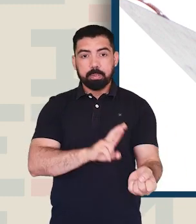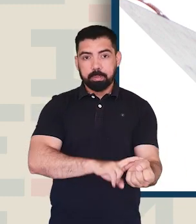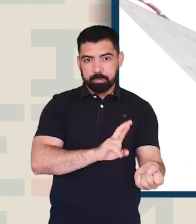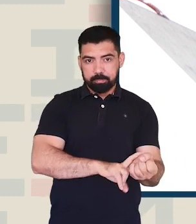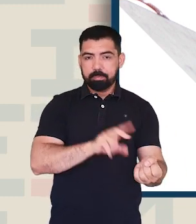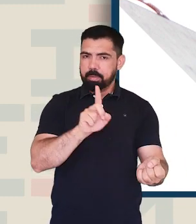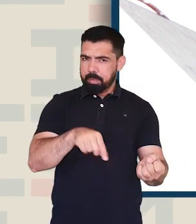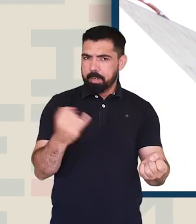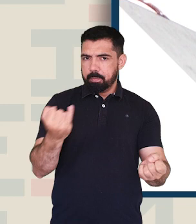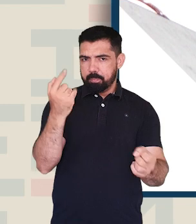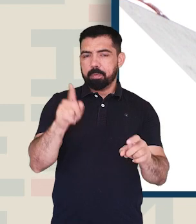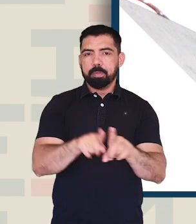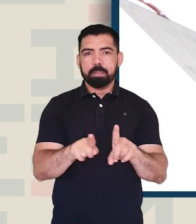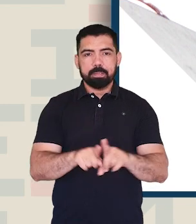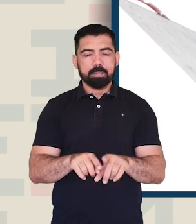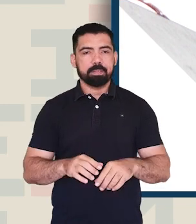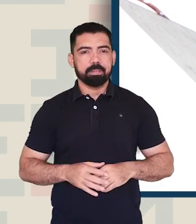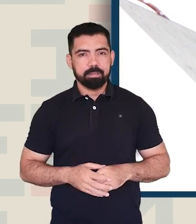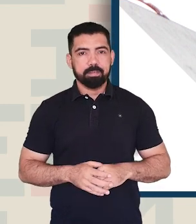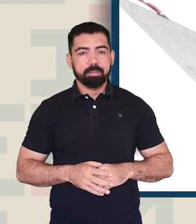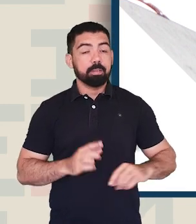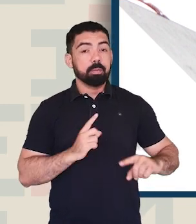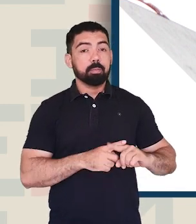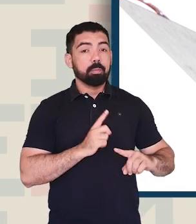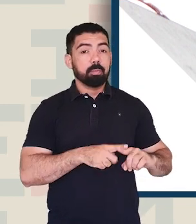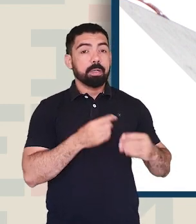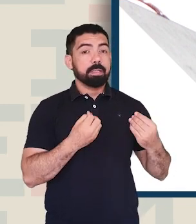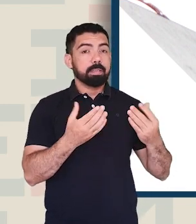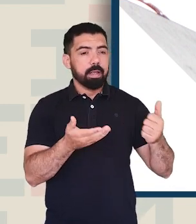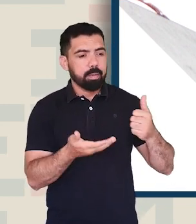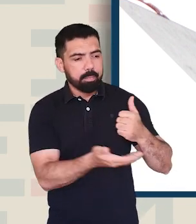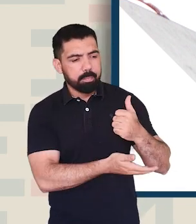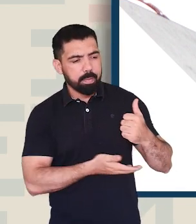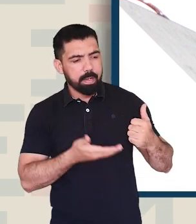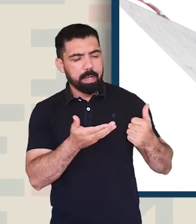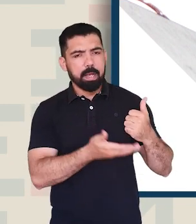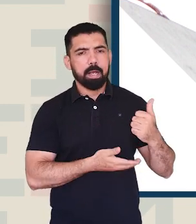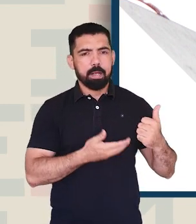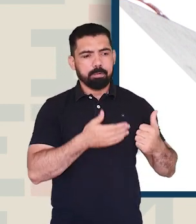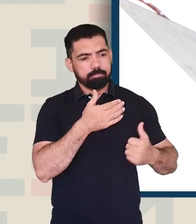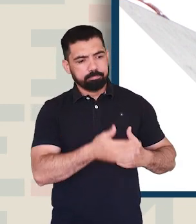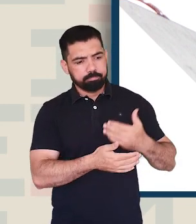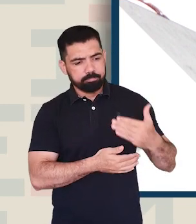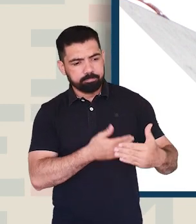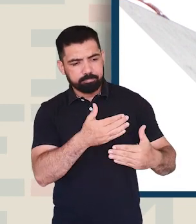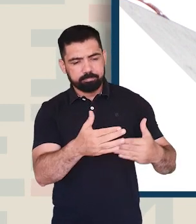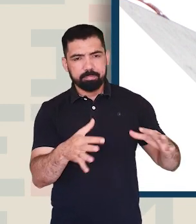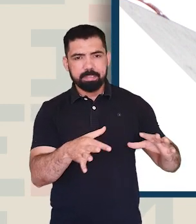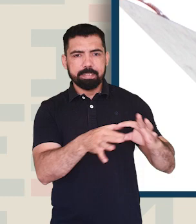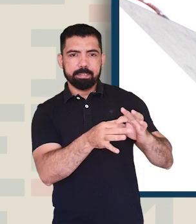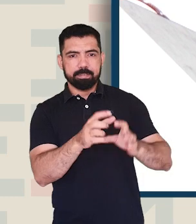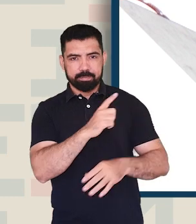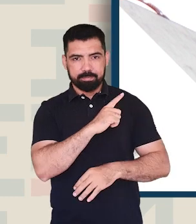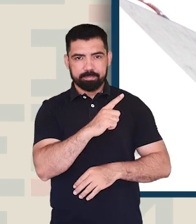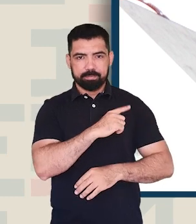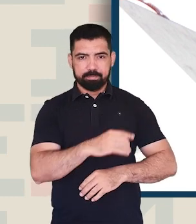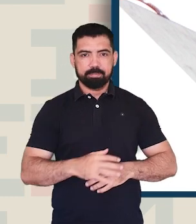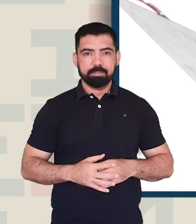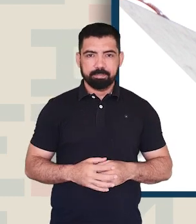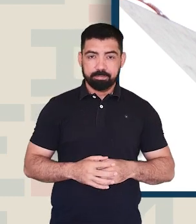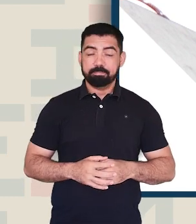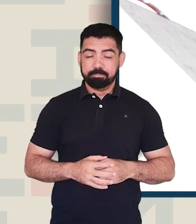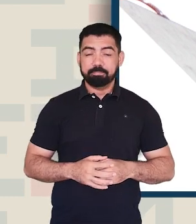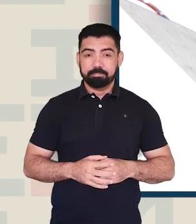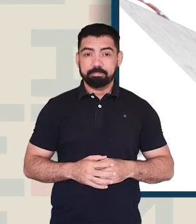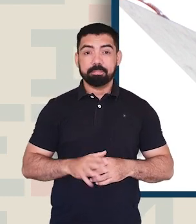uma das coisas mais importantes, porque ele dá uma base, ele dá uma liga, como a gente diz, né?